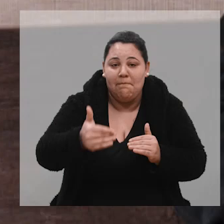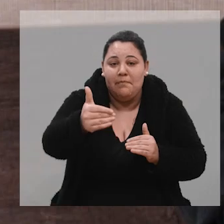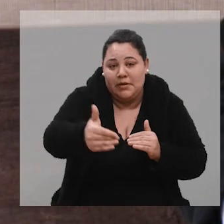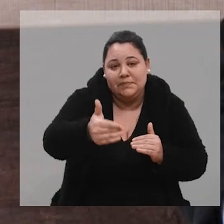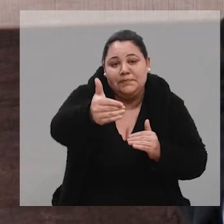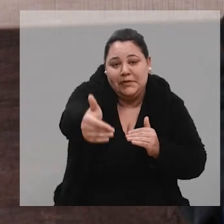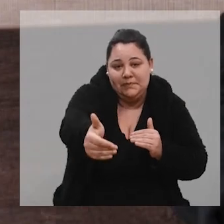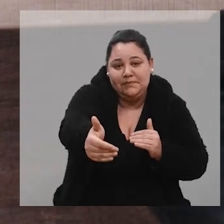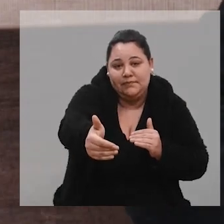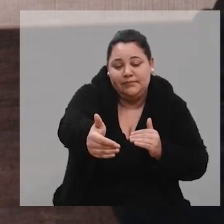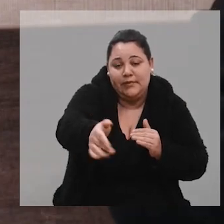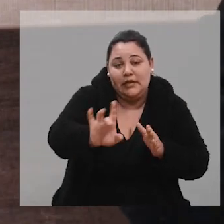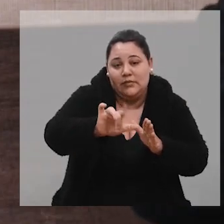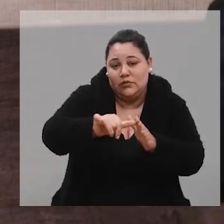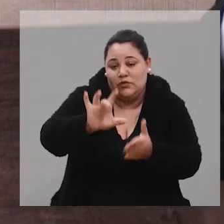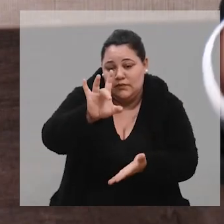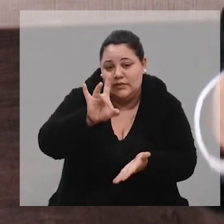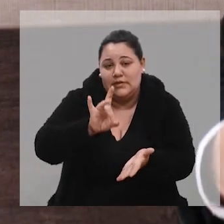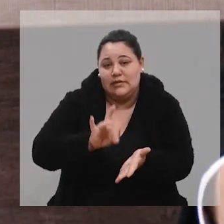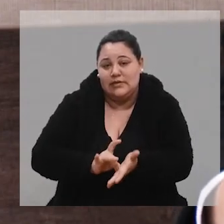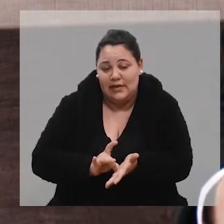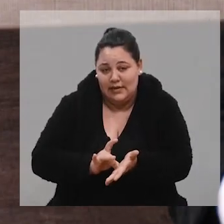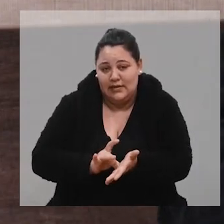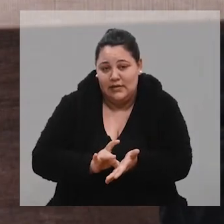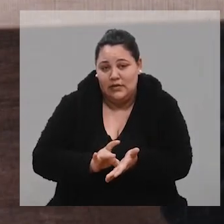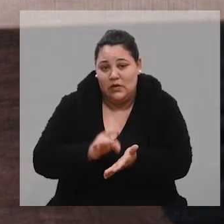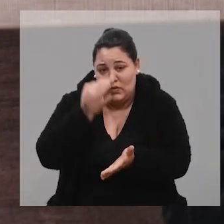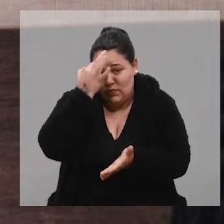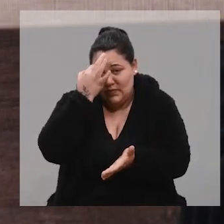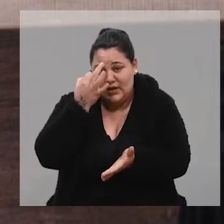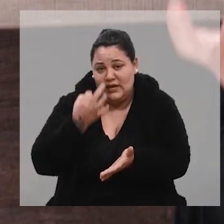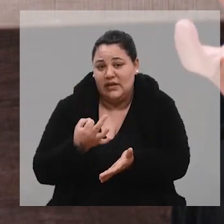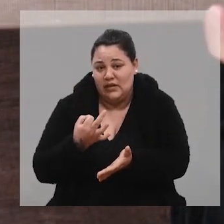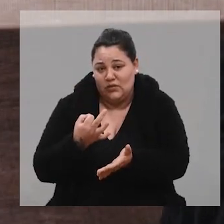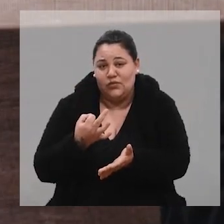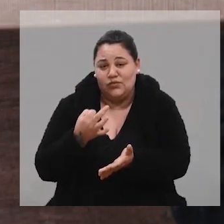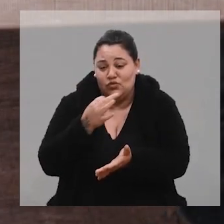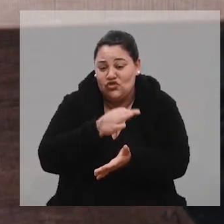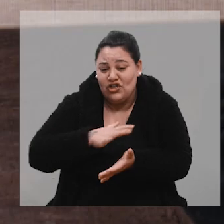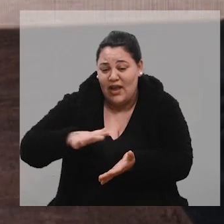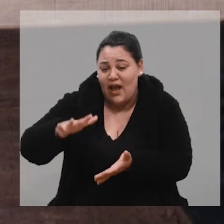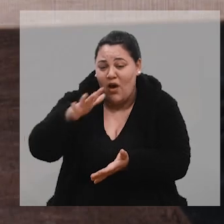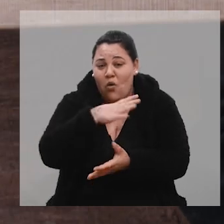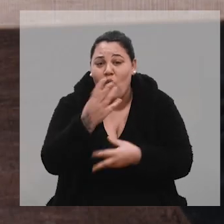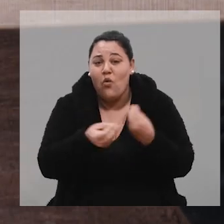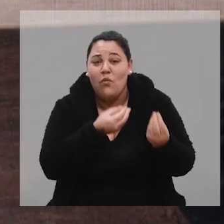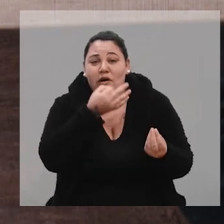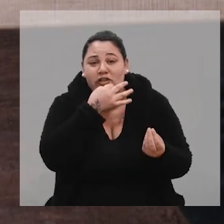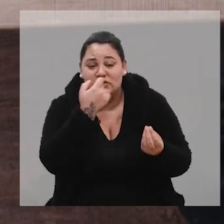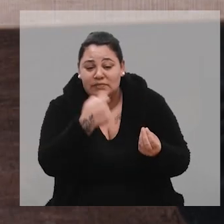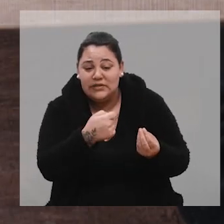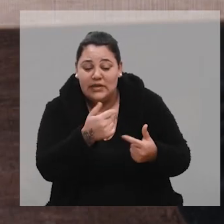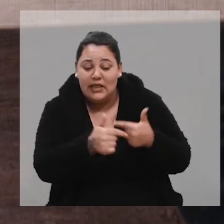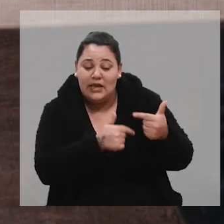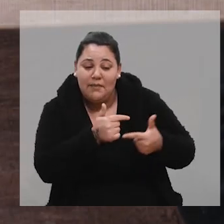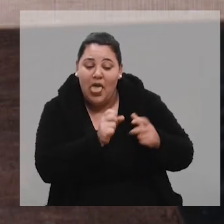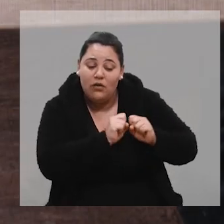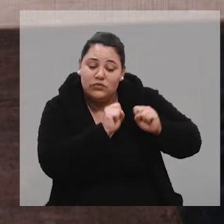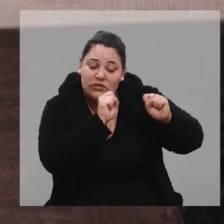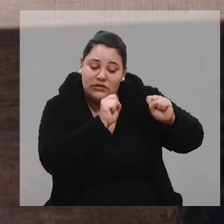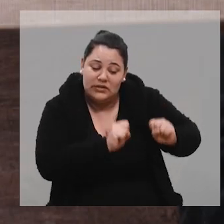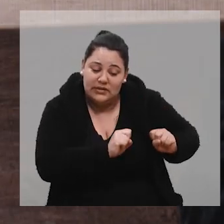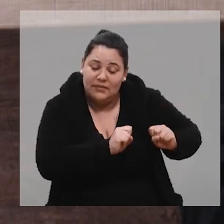as resoluções e ter a efetividade maior, entendendo no plano macro o quanto Caxias precisa trabalhar